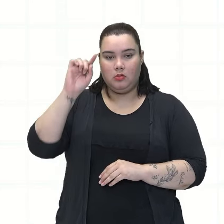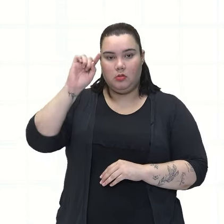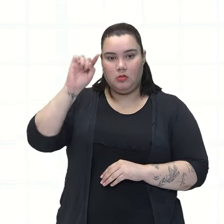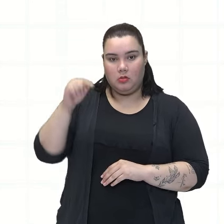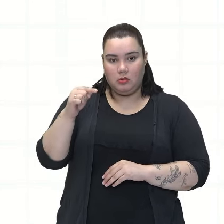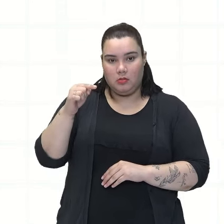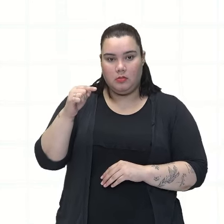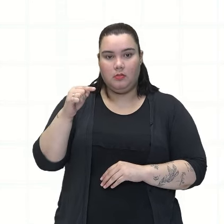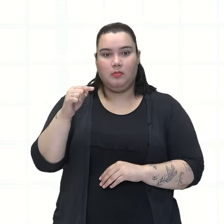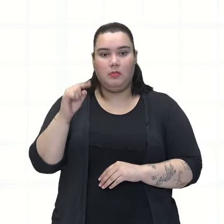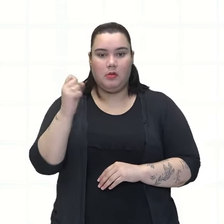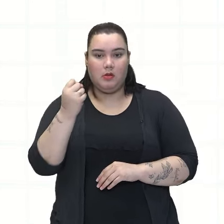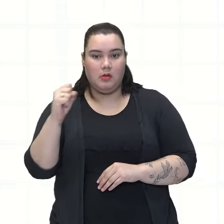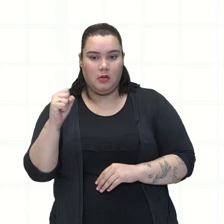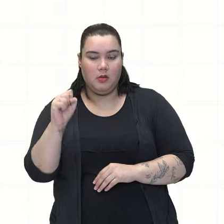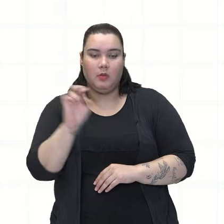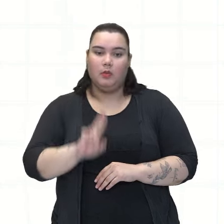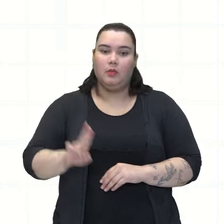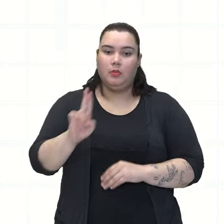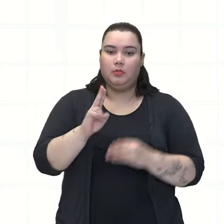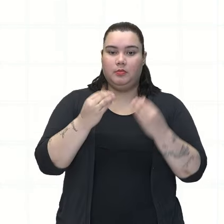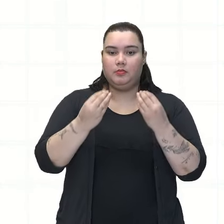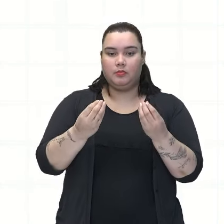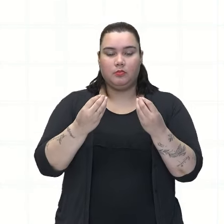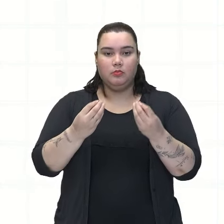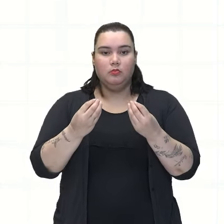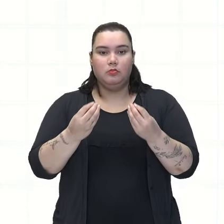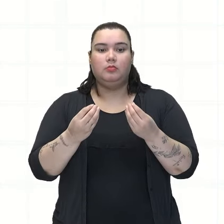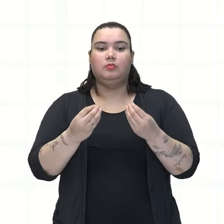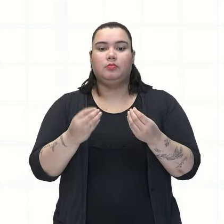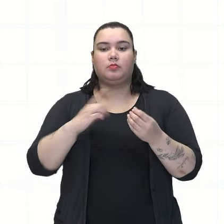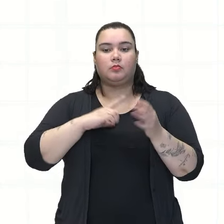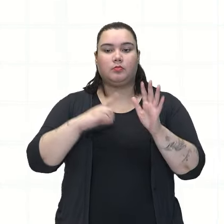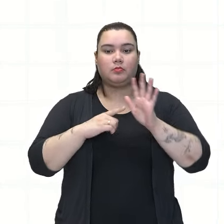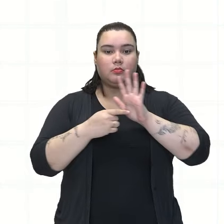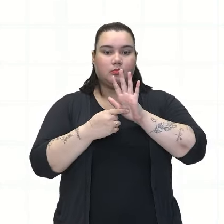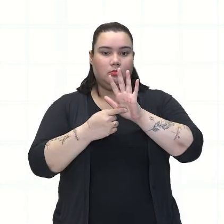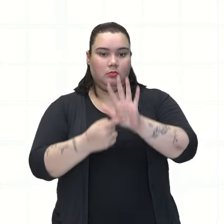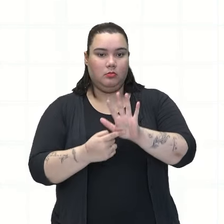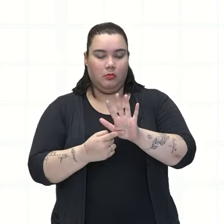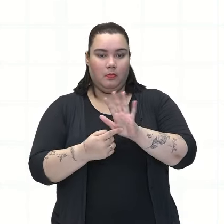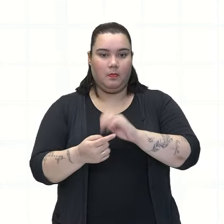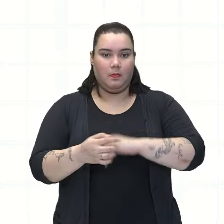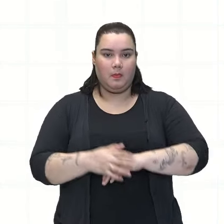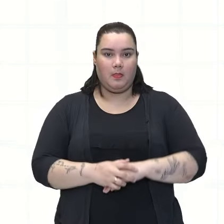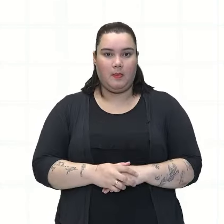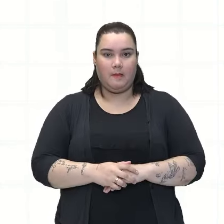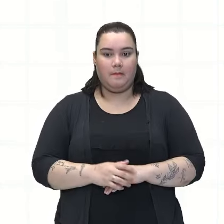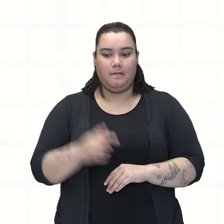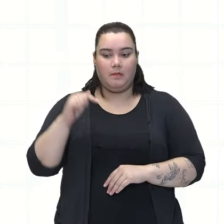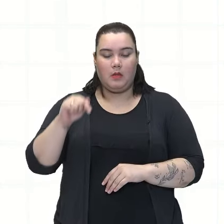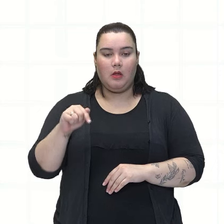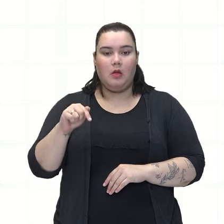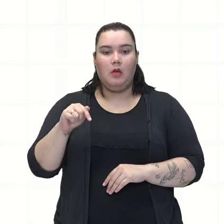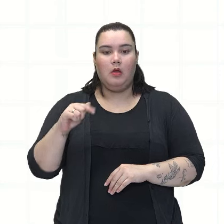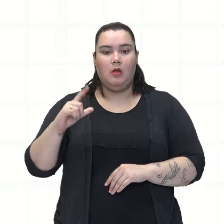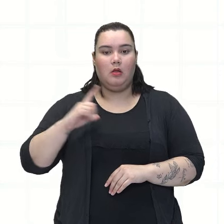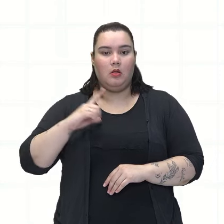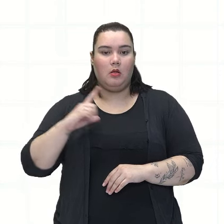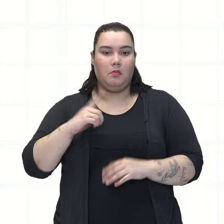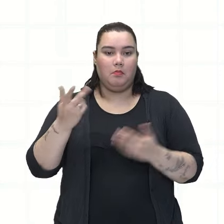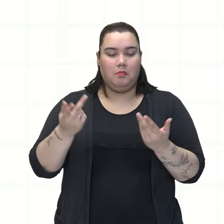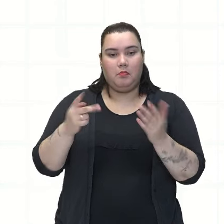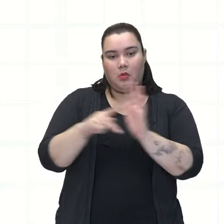perdão, ela é utilizada para indicar que isso é de